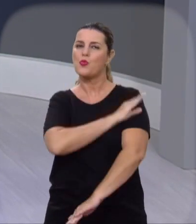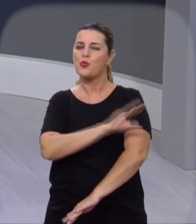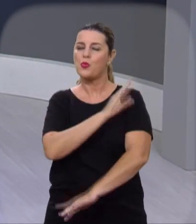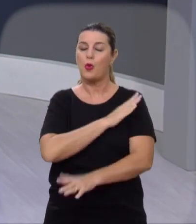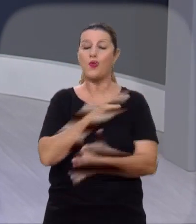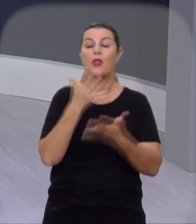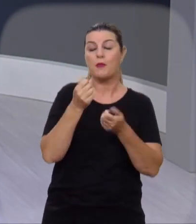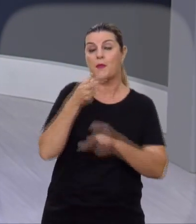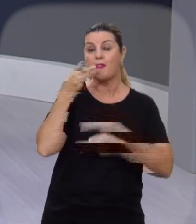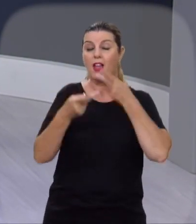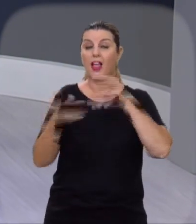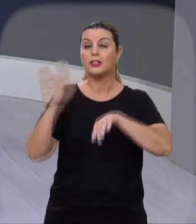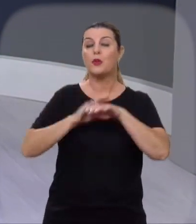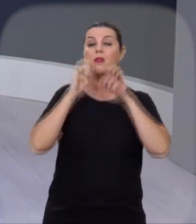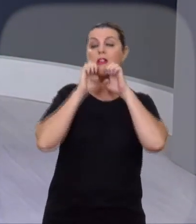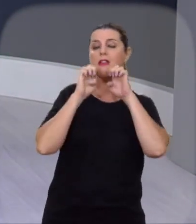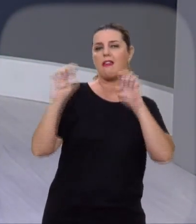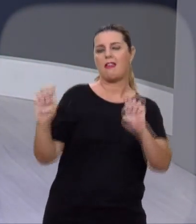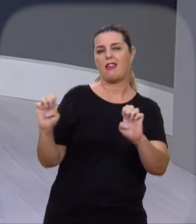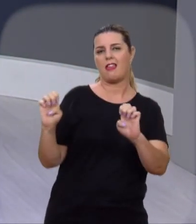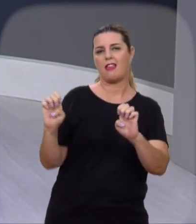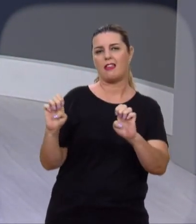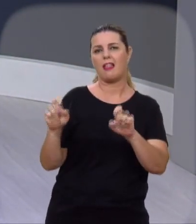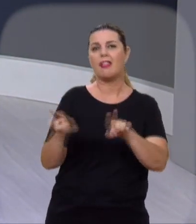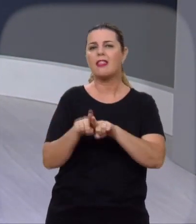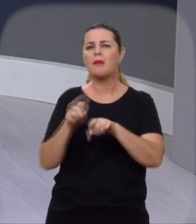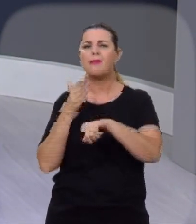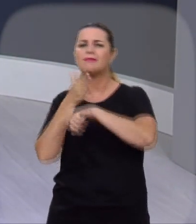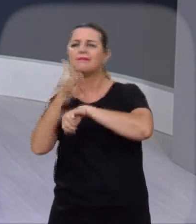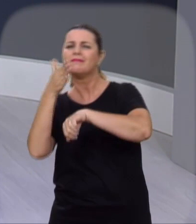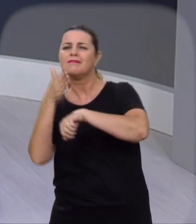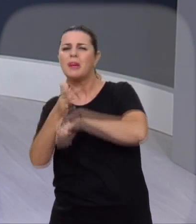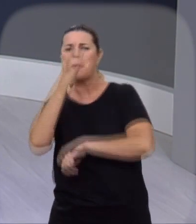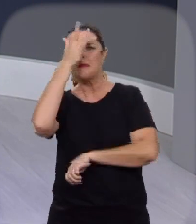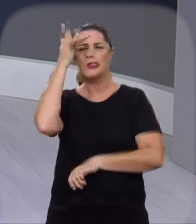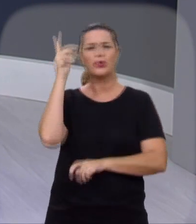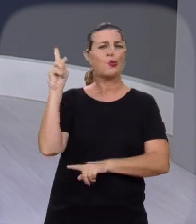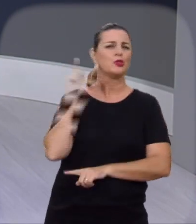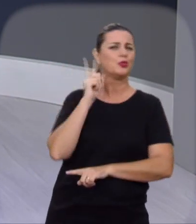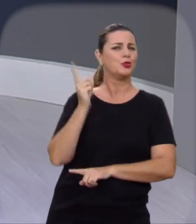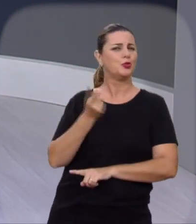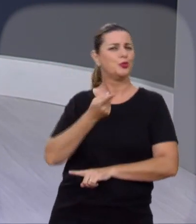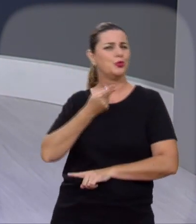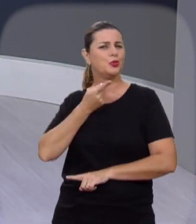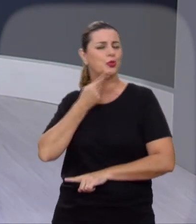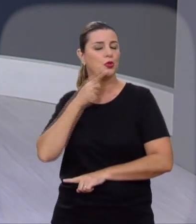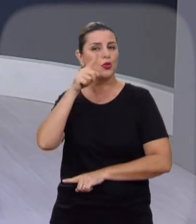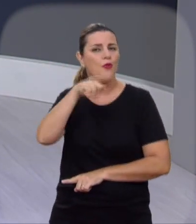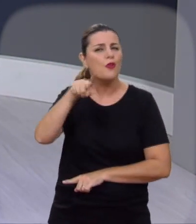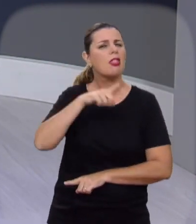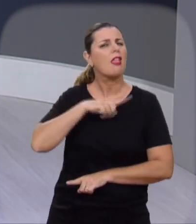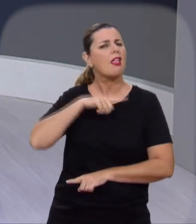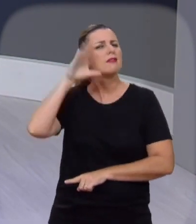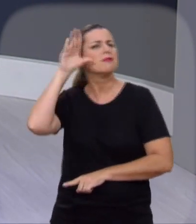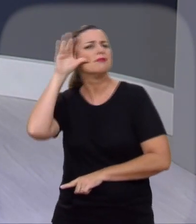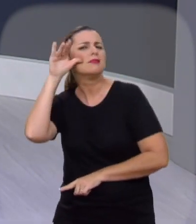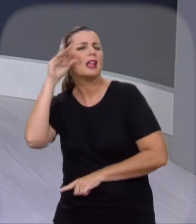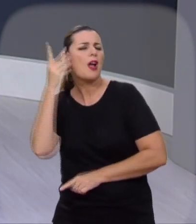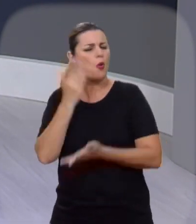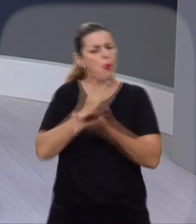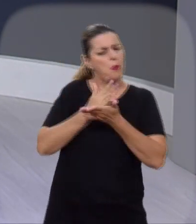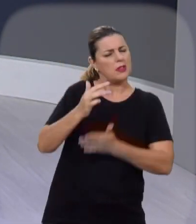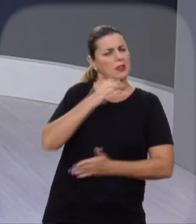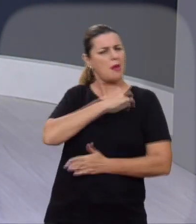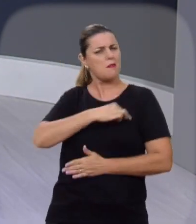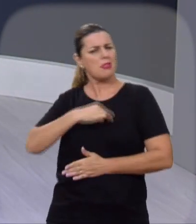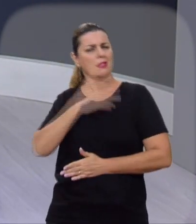vamos tratar sobre evangelização e acessibilidade de pessoas surdas. Para você que tem interesse de começar